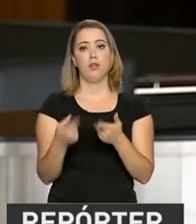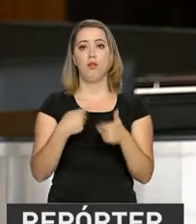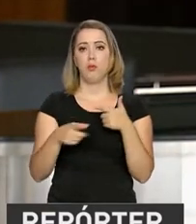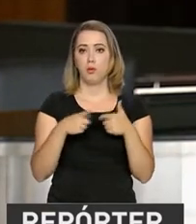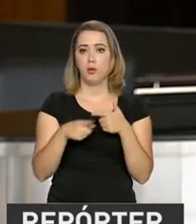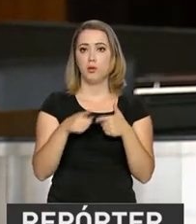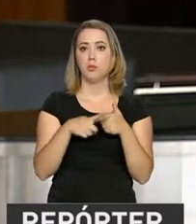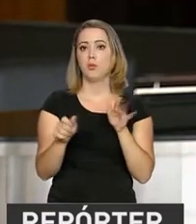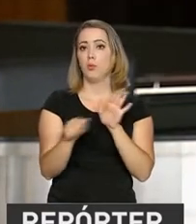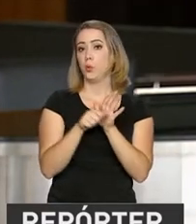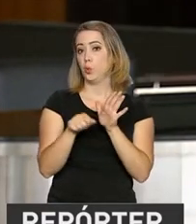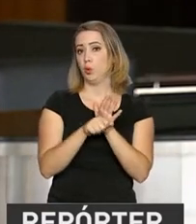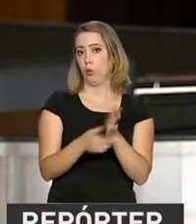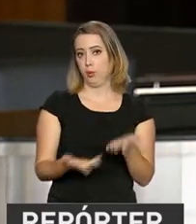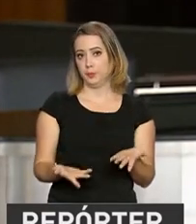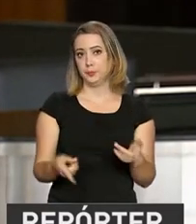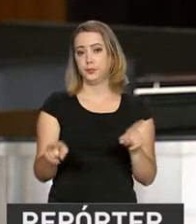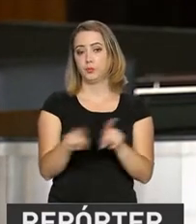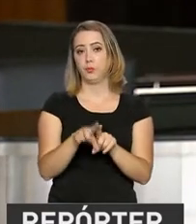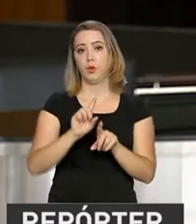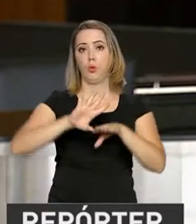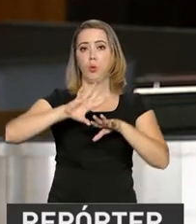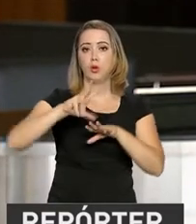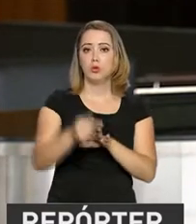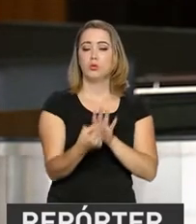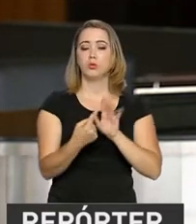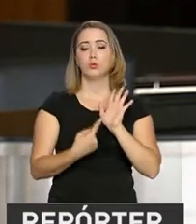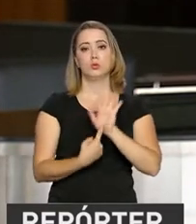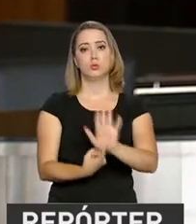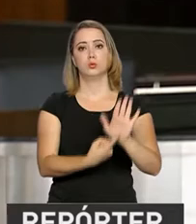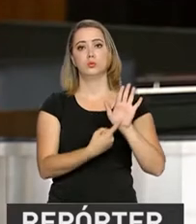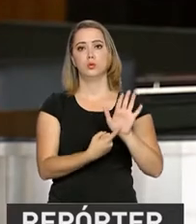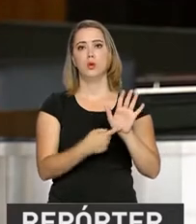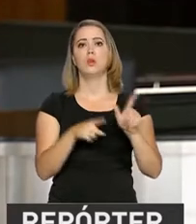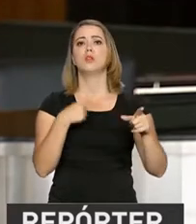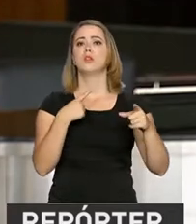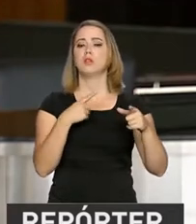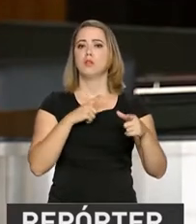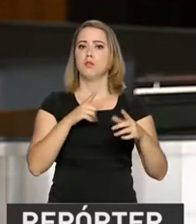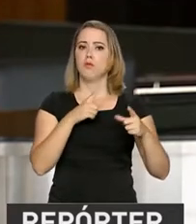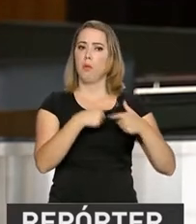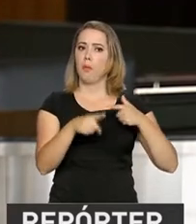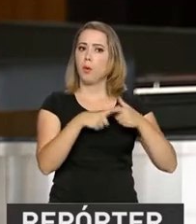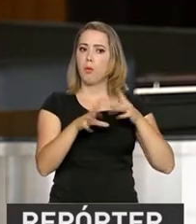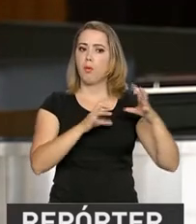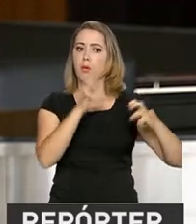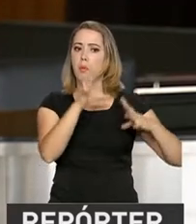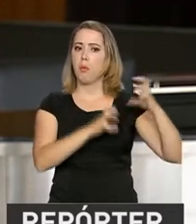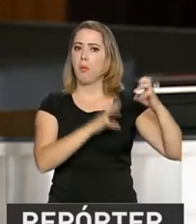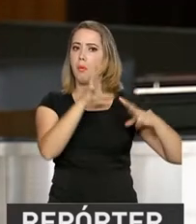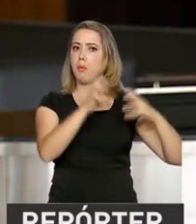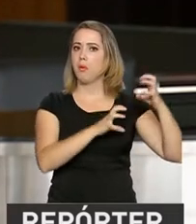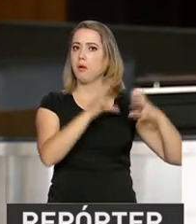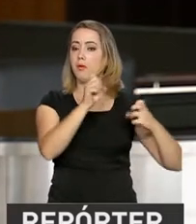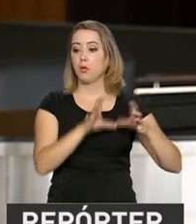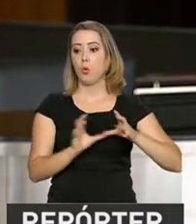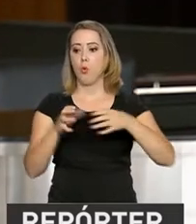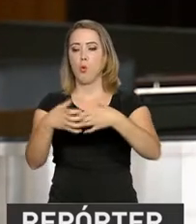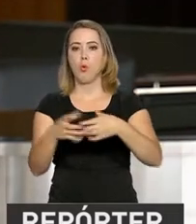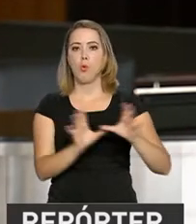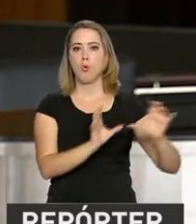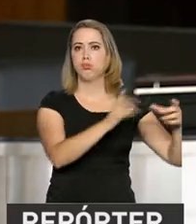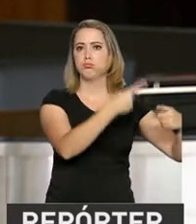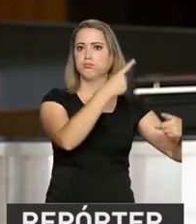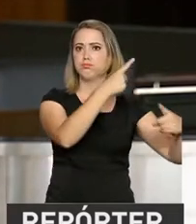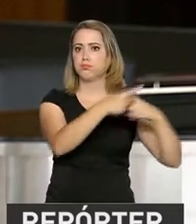segundo a secretaria de segurança pública do estado foi uma briga entre facções rivais dentro do presídio que levou a